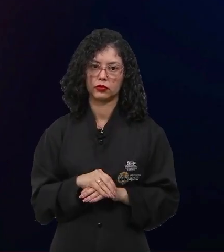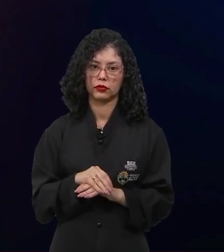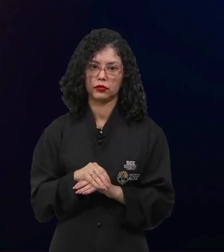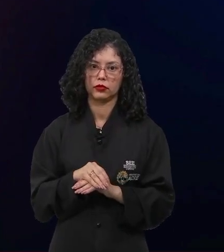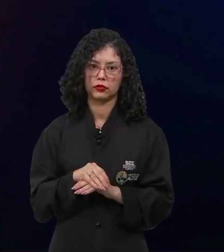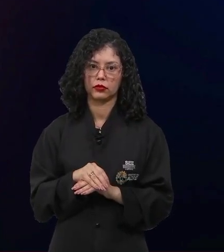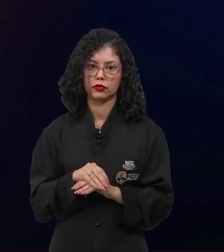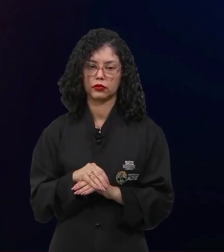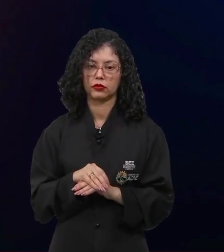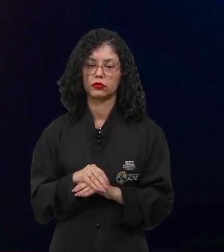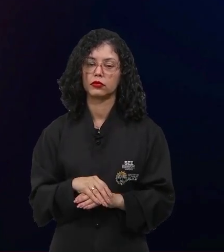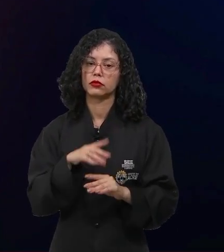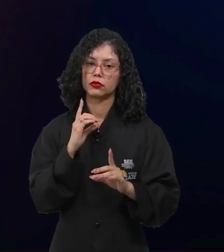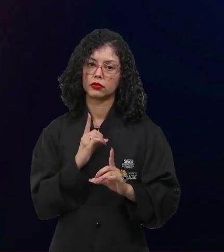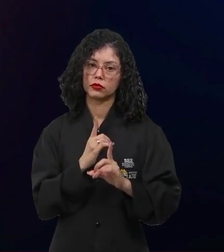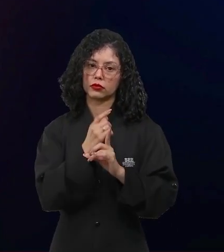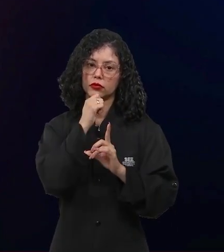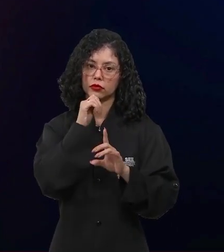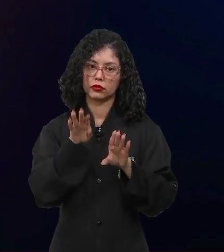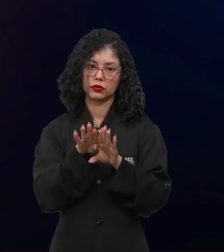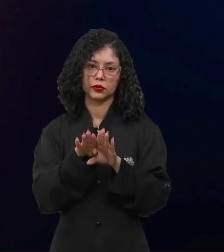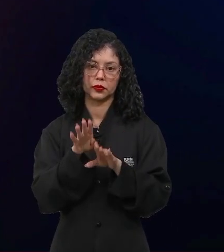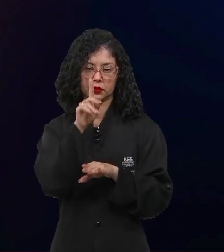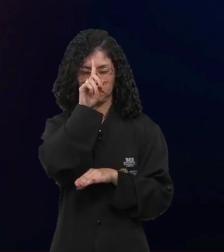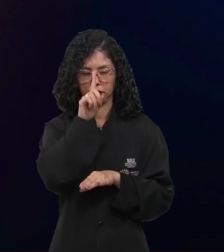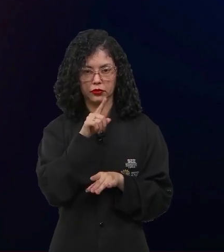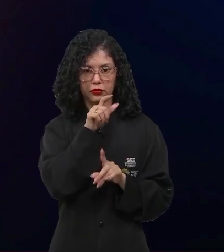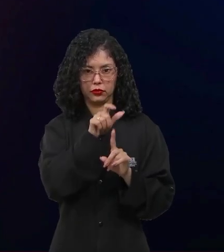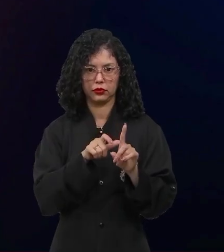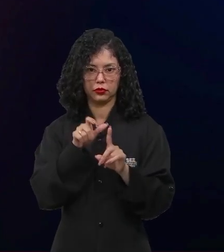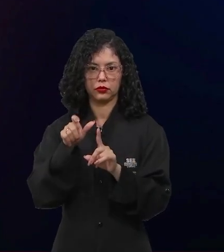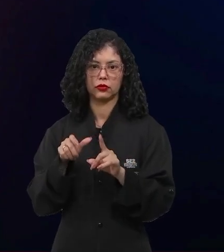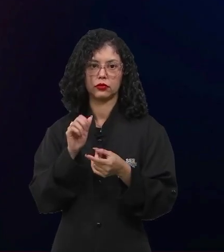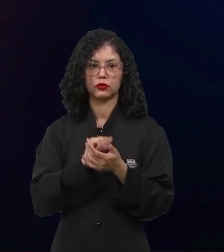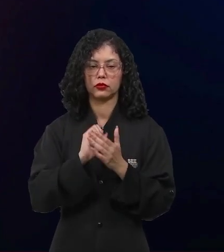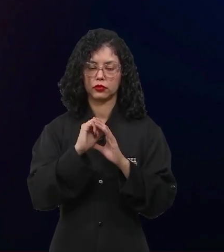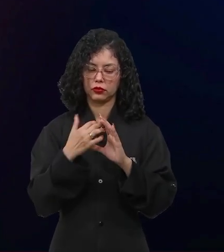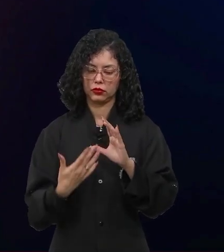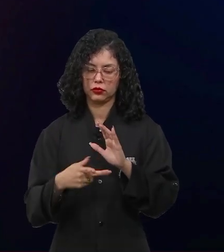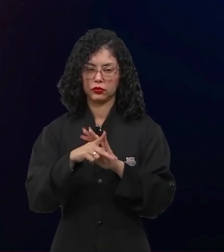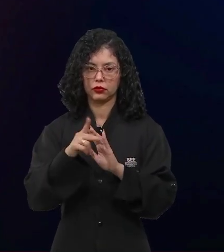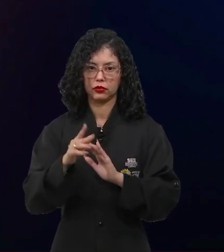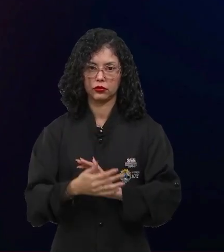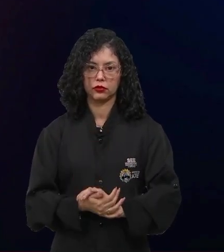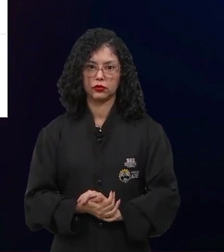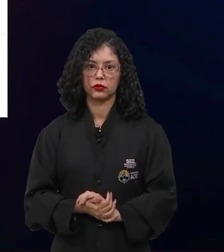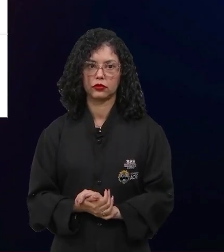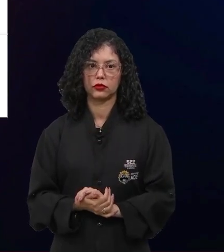você consegue identificar a partir do figurino dos personagens, da caracterização.